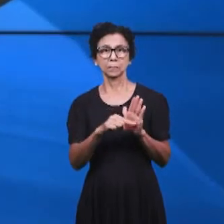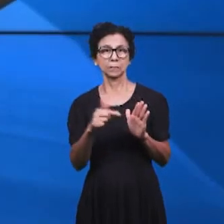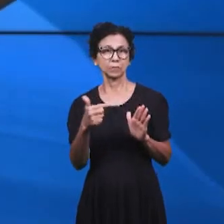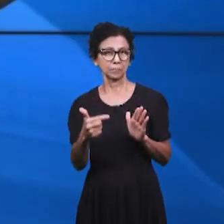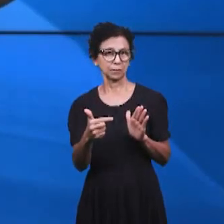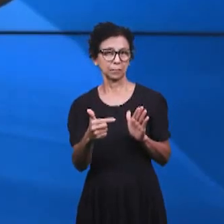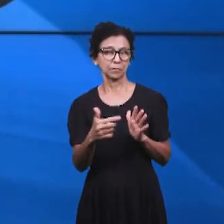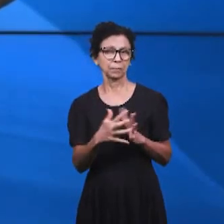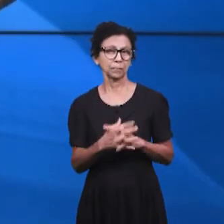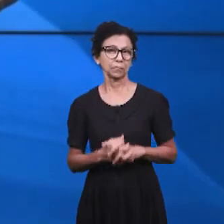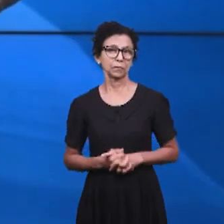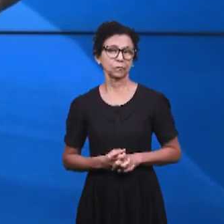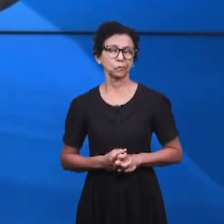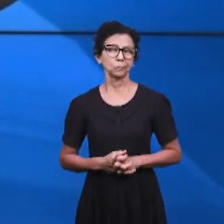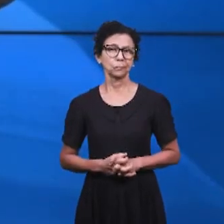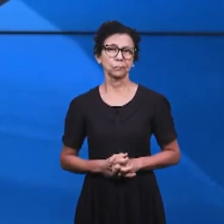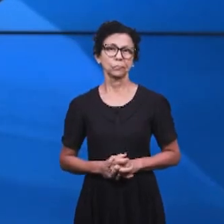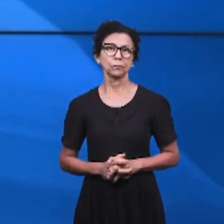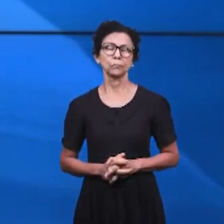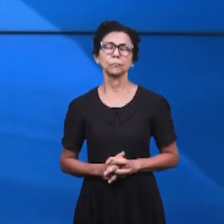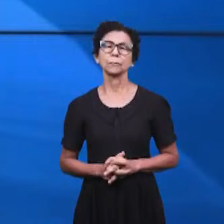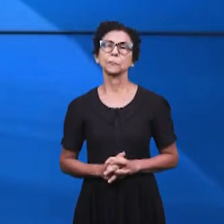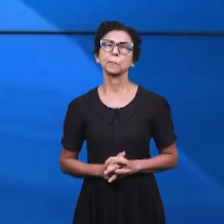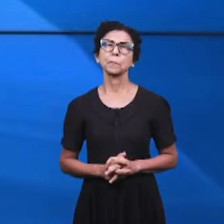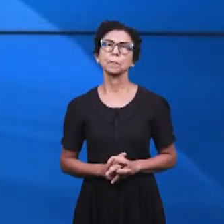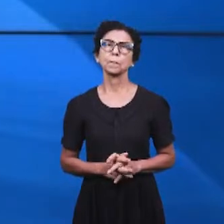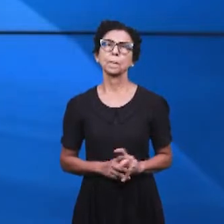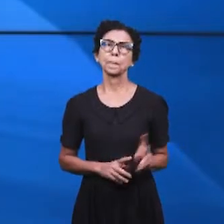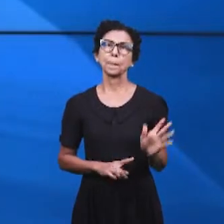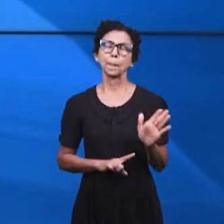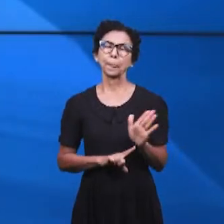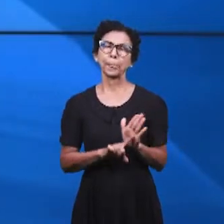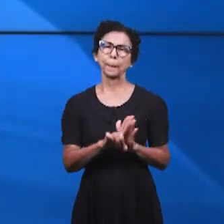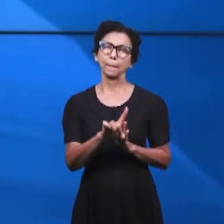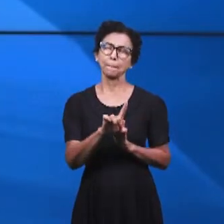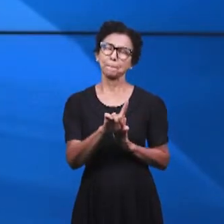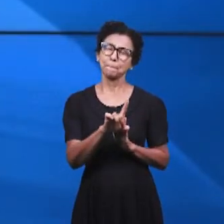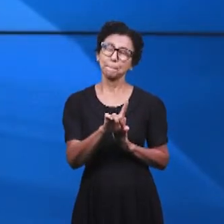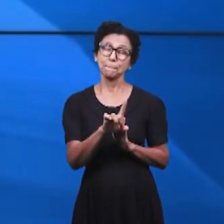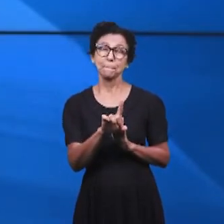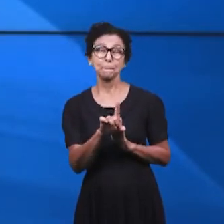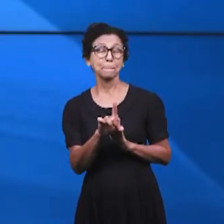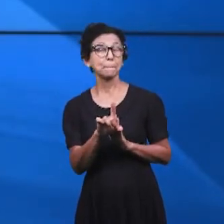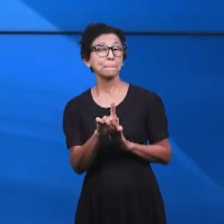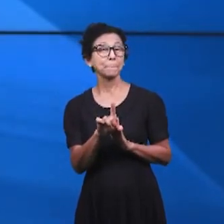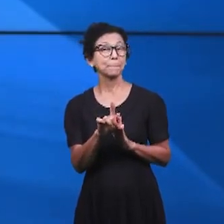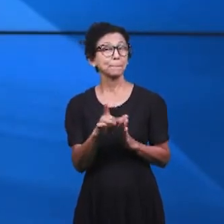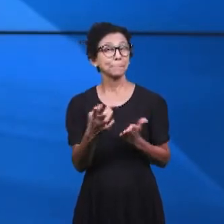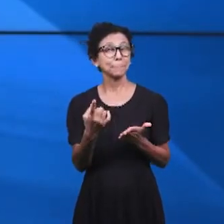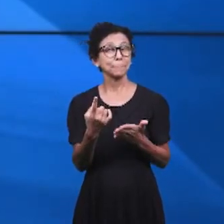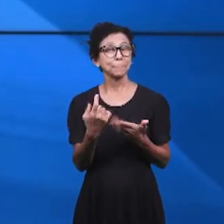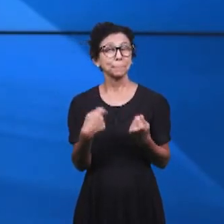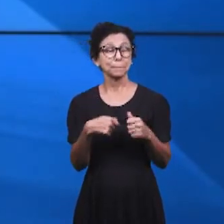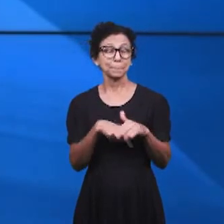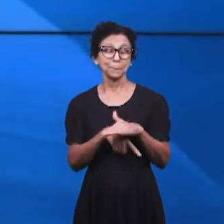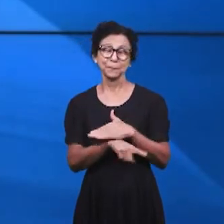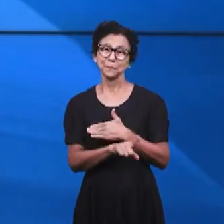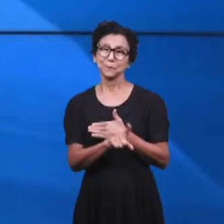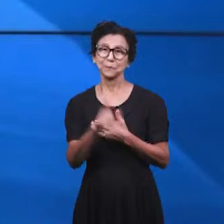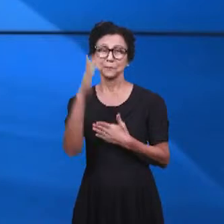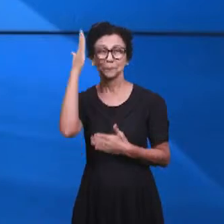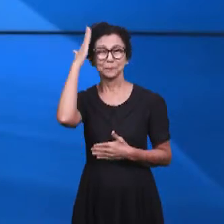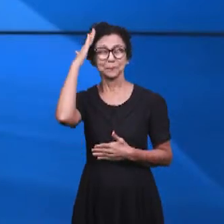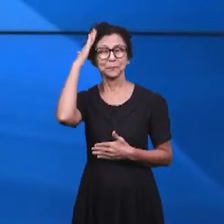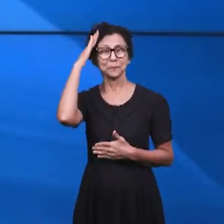uma pergunta mais intensa, mais complexa, que exige um aprofundamento maior. E quem